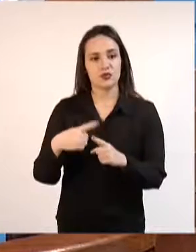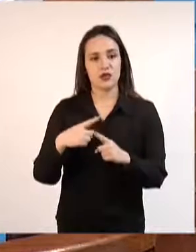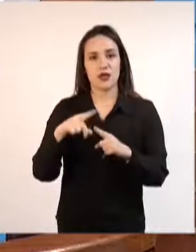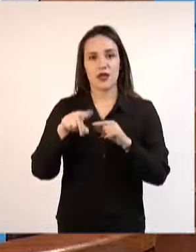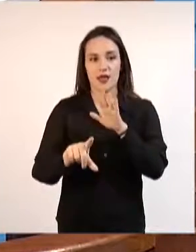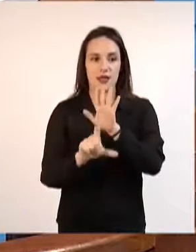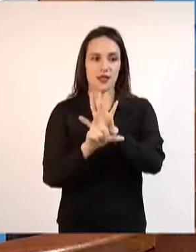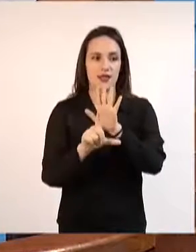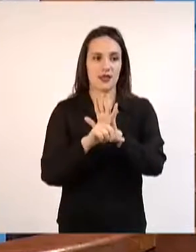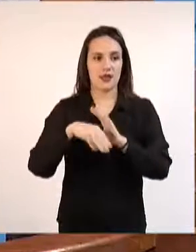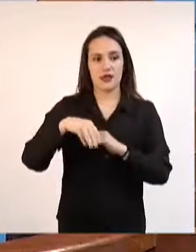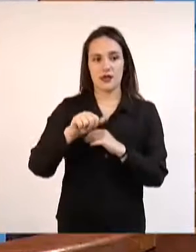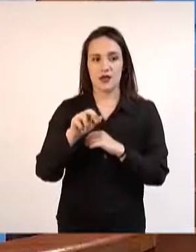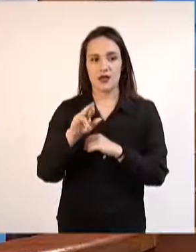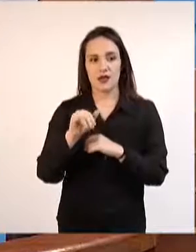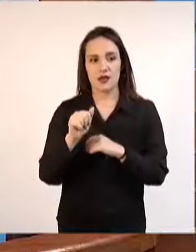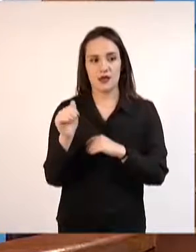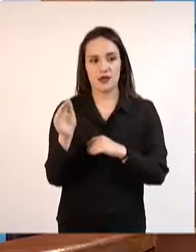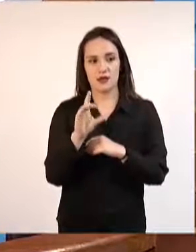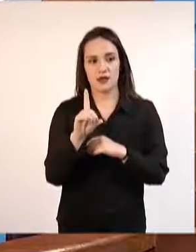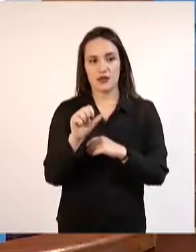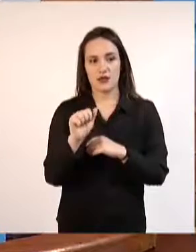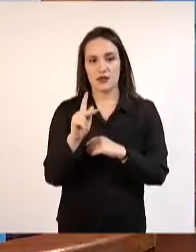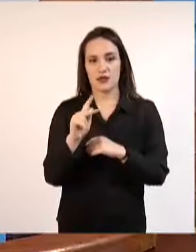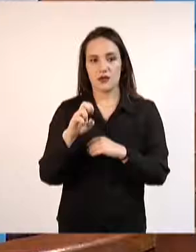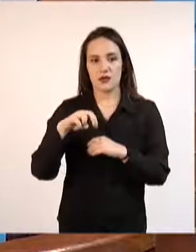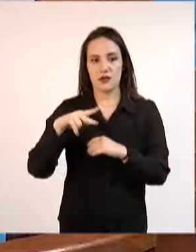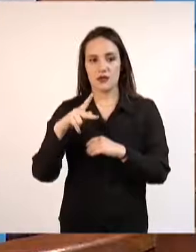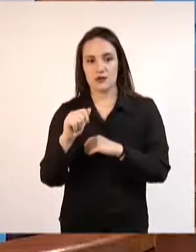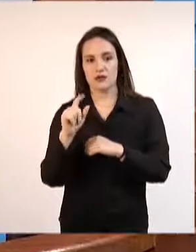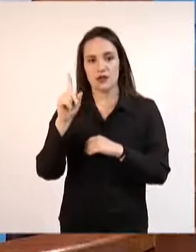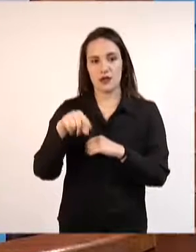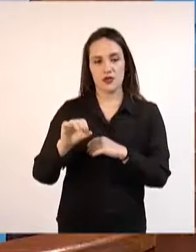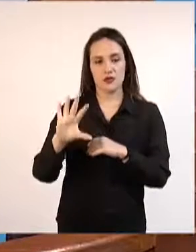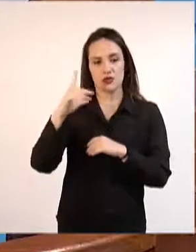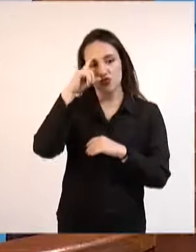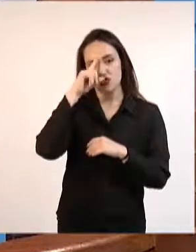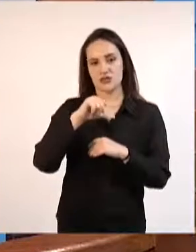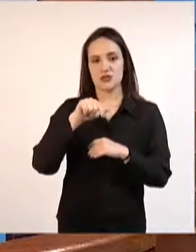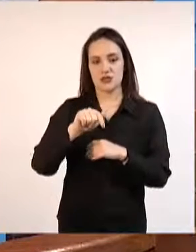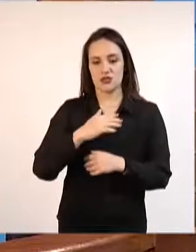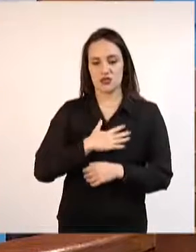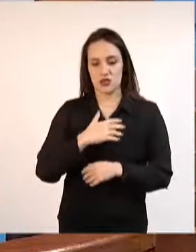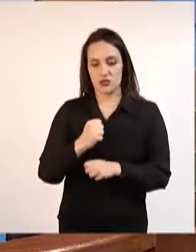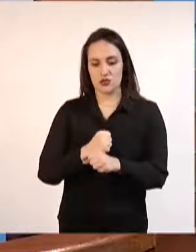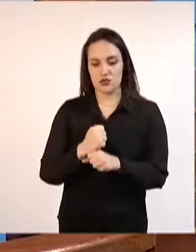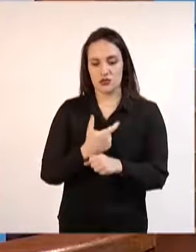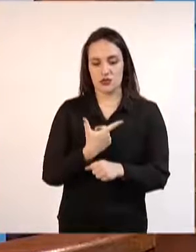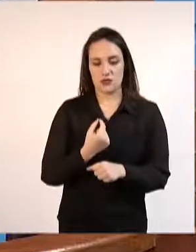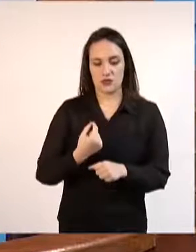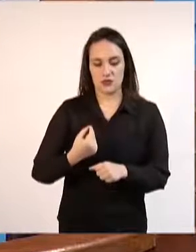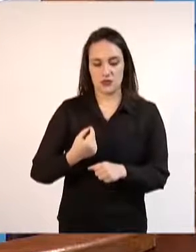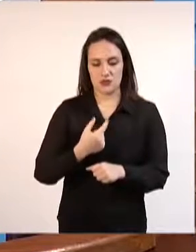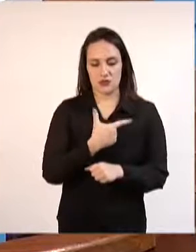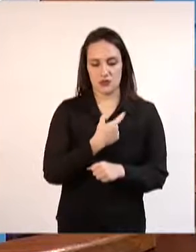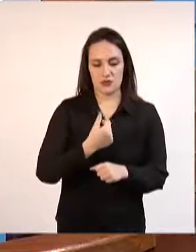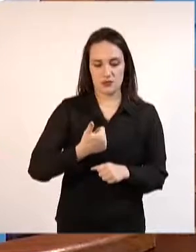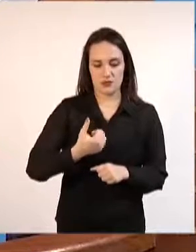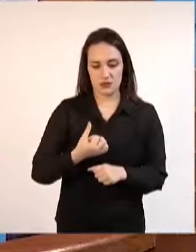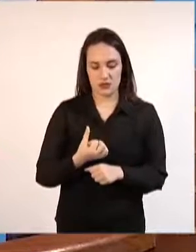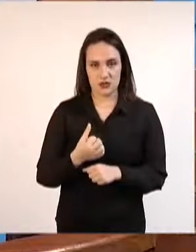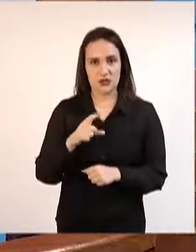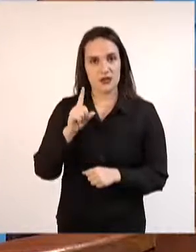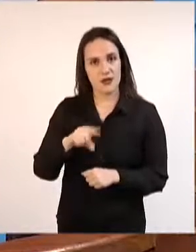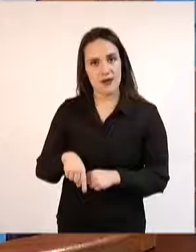da Penha, em 7 de agosto de 2006, mudou a forma de atuação do poder público na proteção às